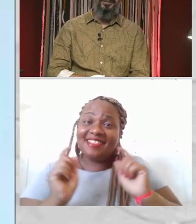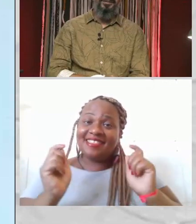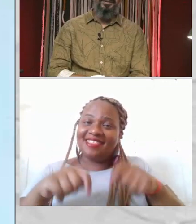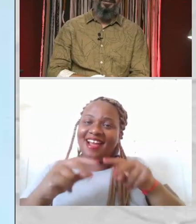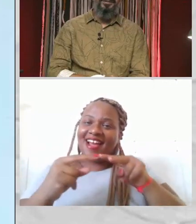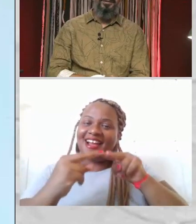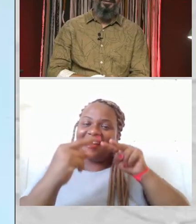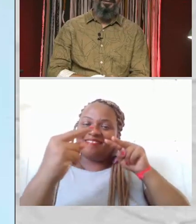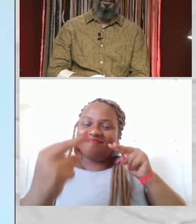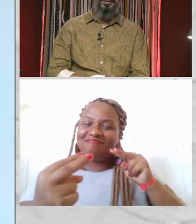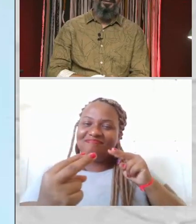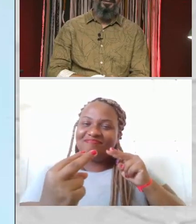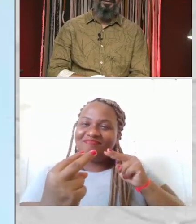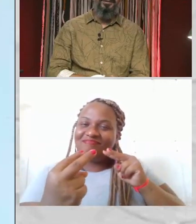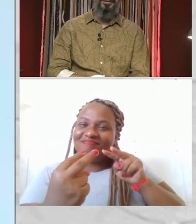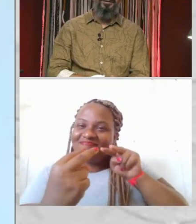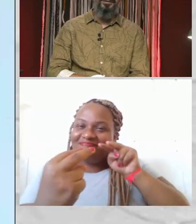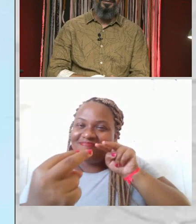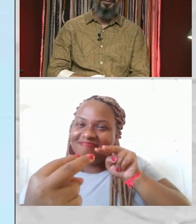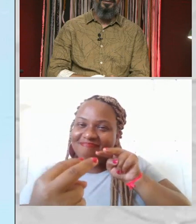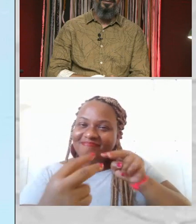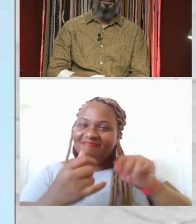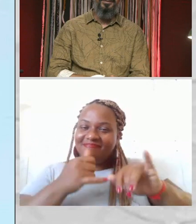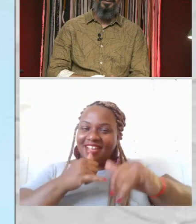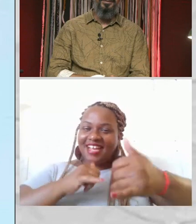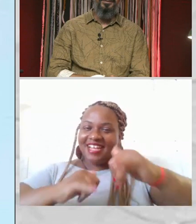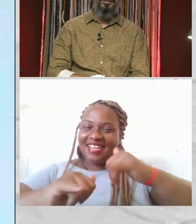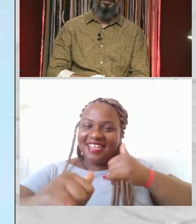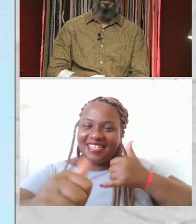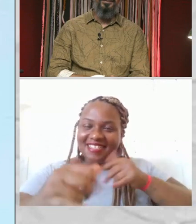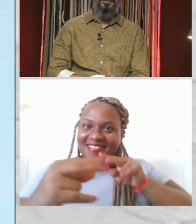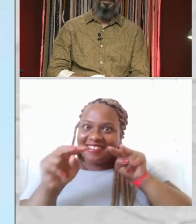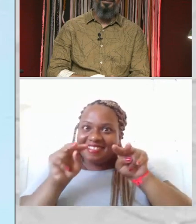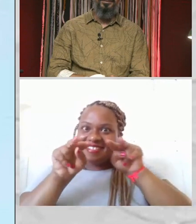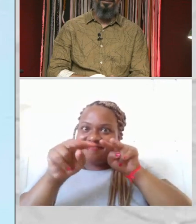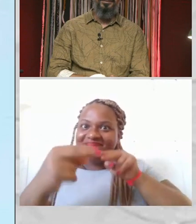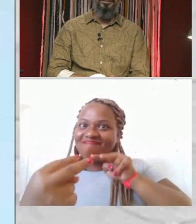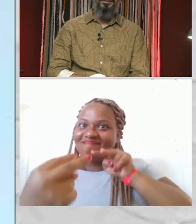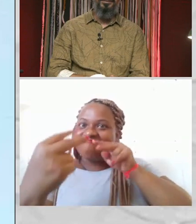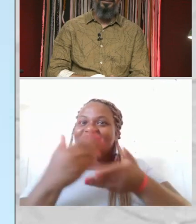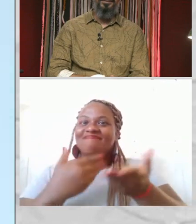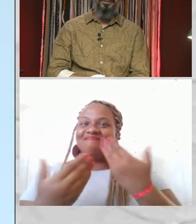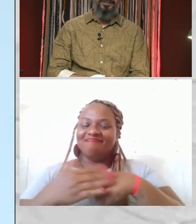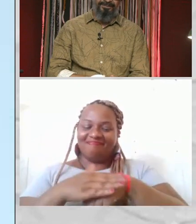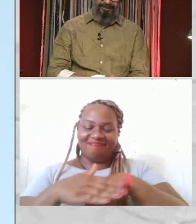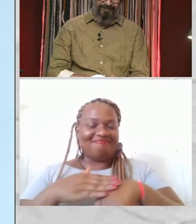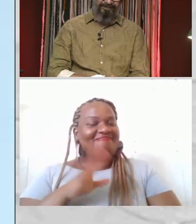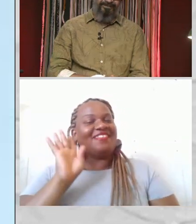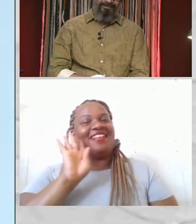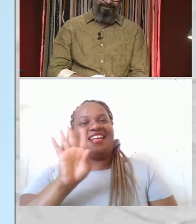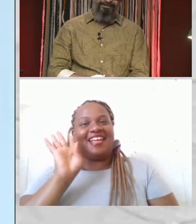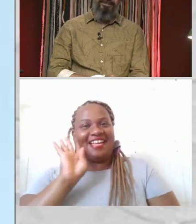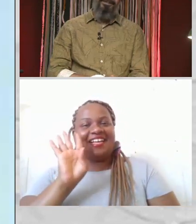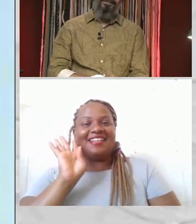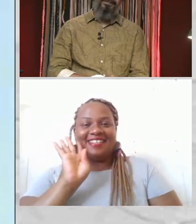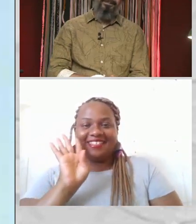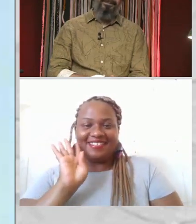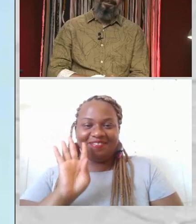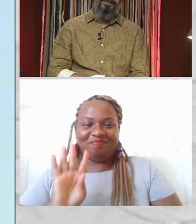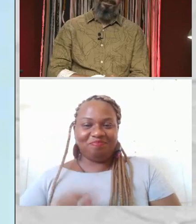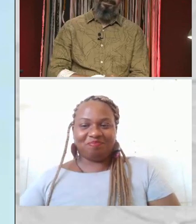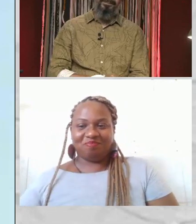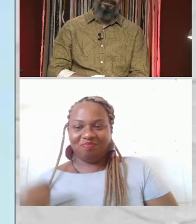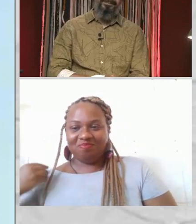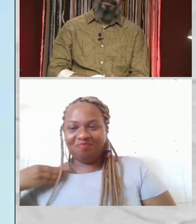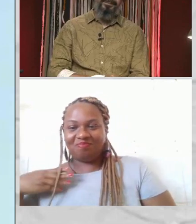lado a lado e conseguir conectar com a energia do artista e conversar. Eu acho muito bacana isso. E acho que se a gente